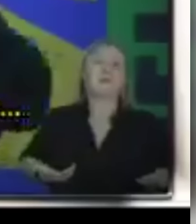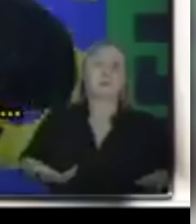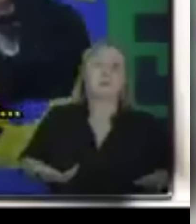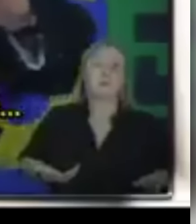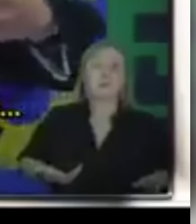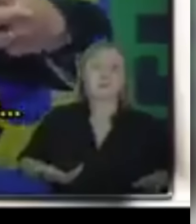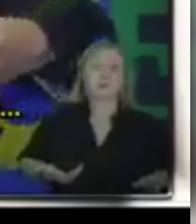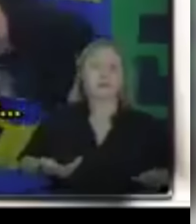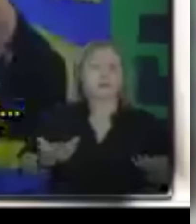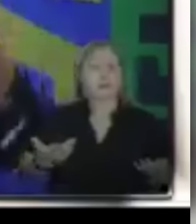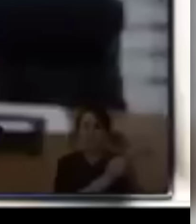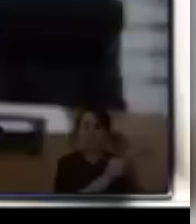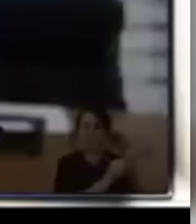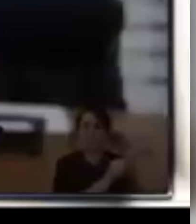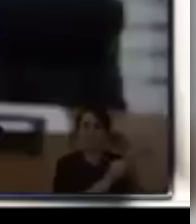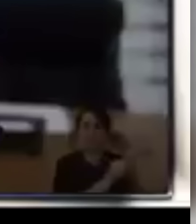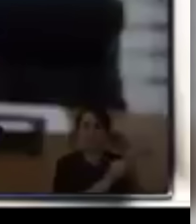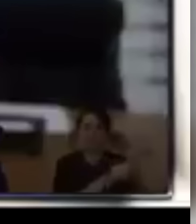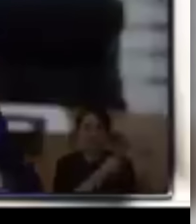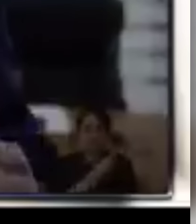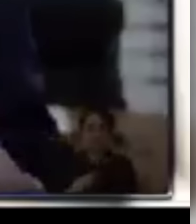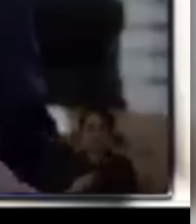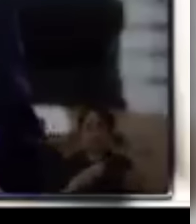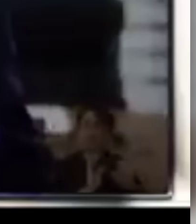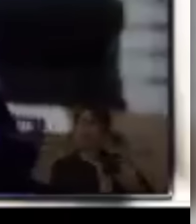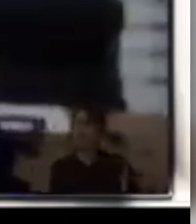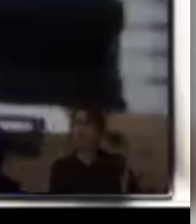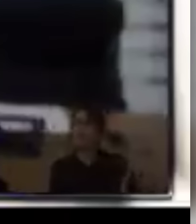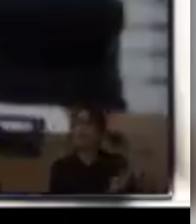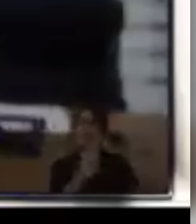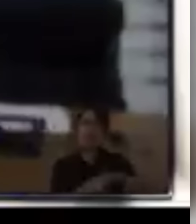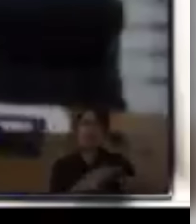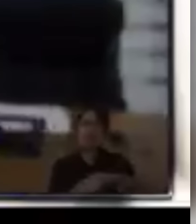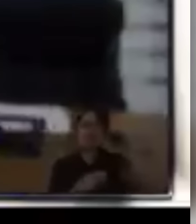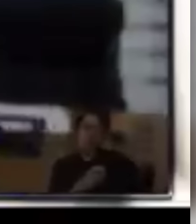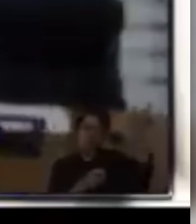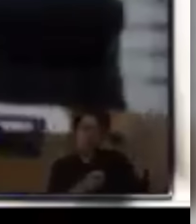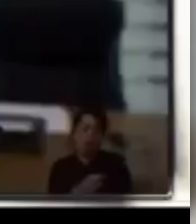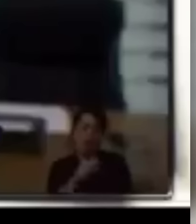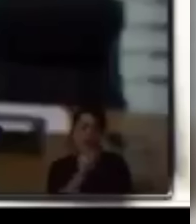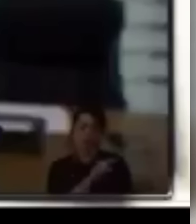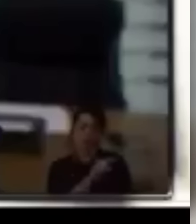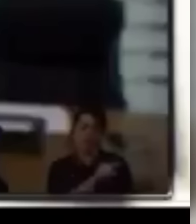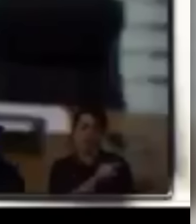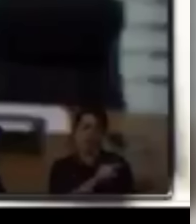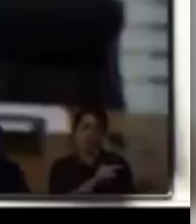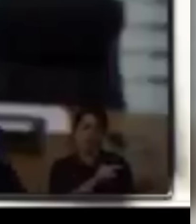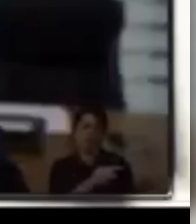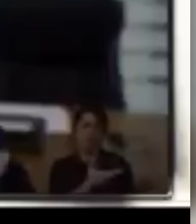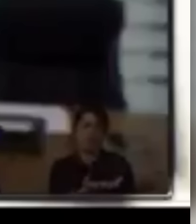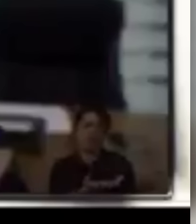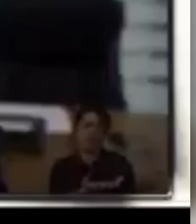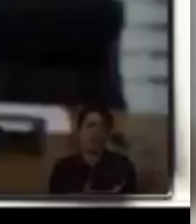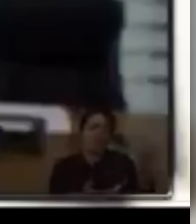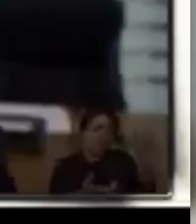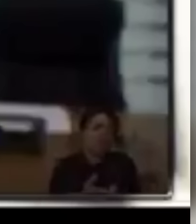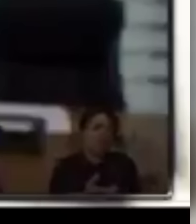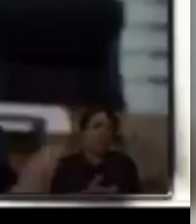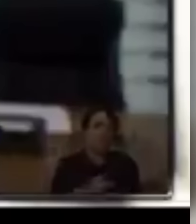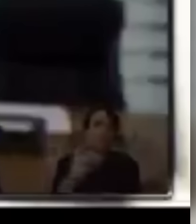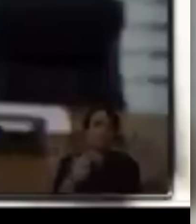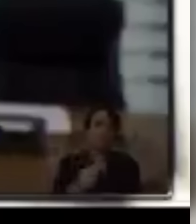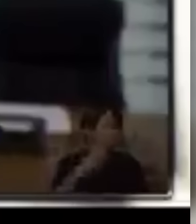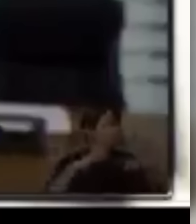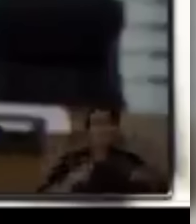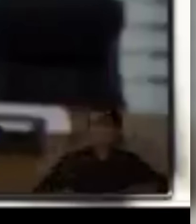É uma coisa totalmente... Esse cidadão, efetivamente, ele é um ser, sabe, que não tem nada de